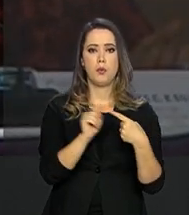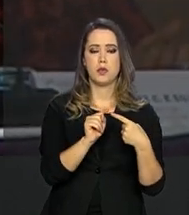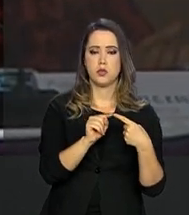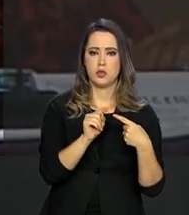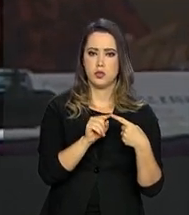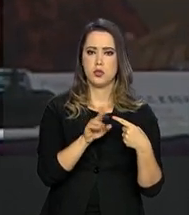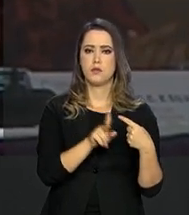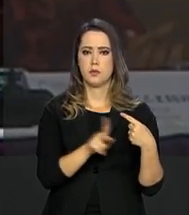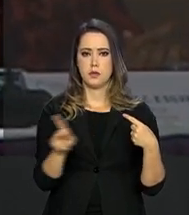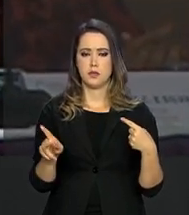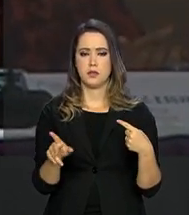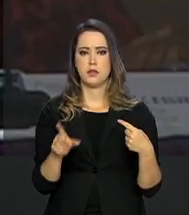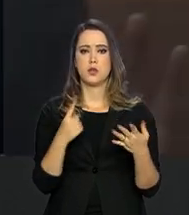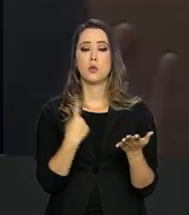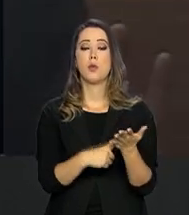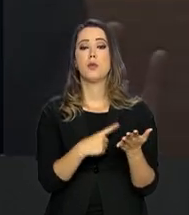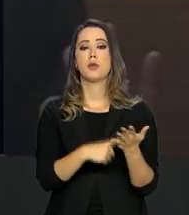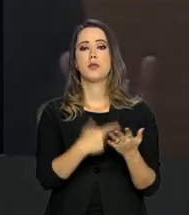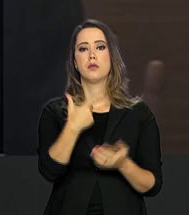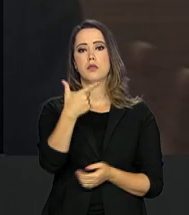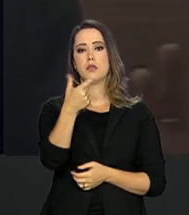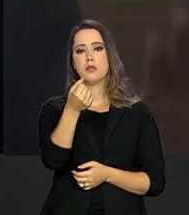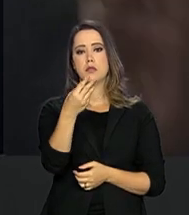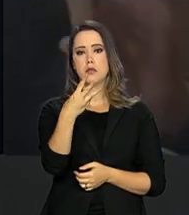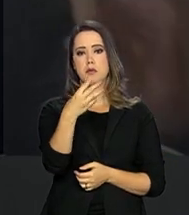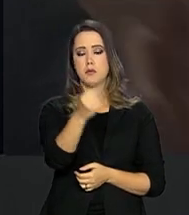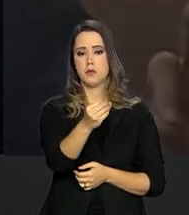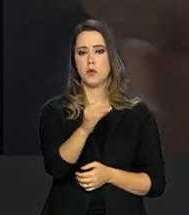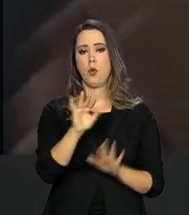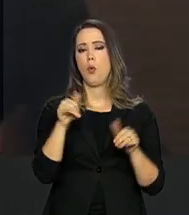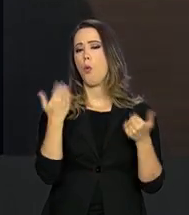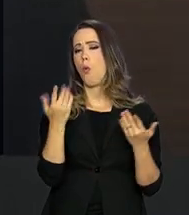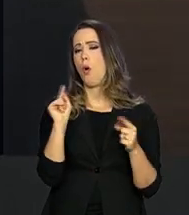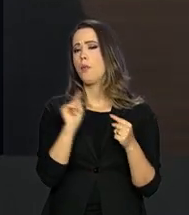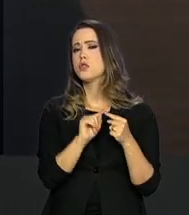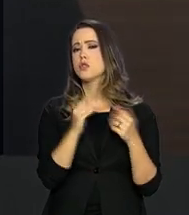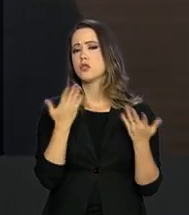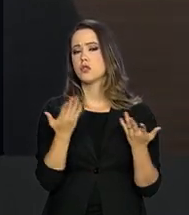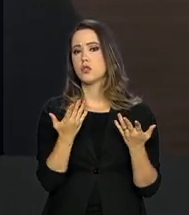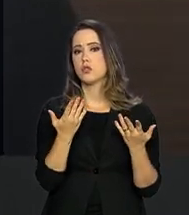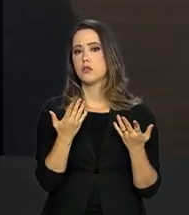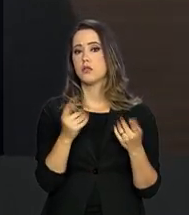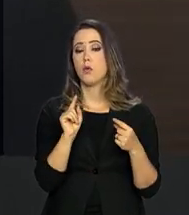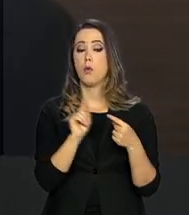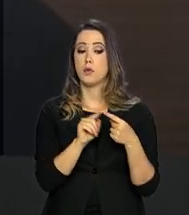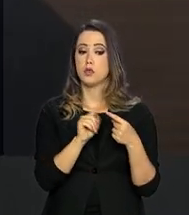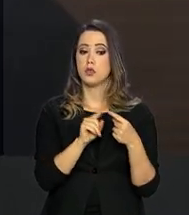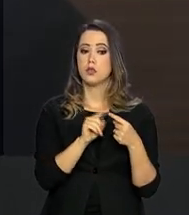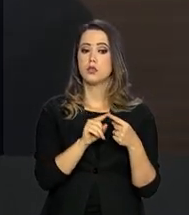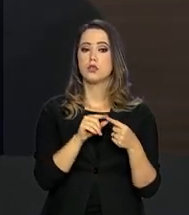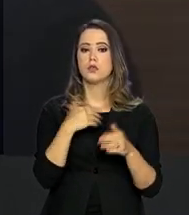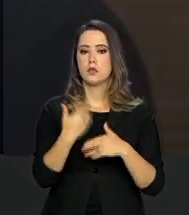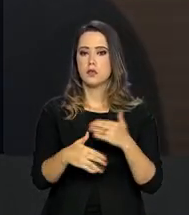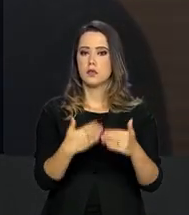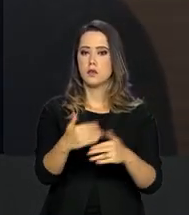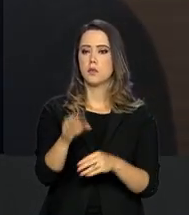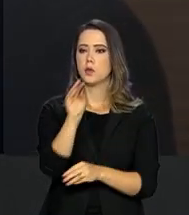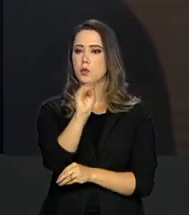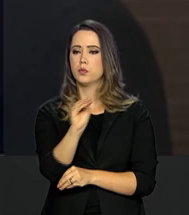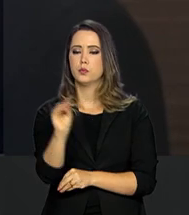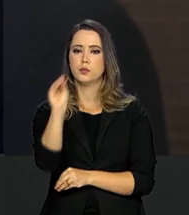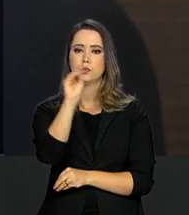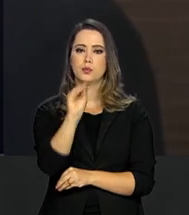2030 qual foi o objetivo que foi em 2030 para o desenvolvimento sustentável o que nós buscamos aproximar